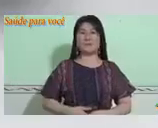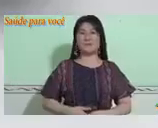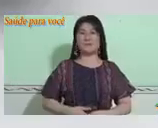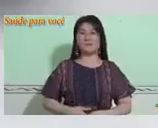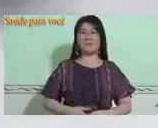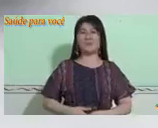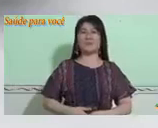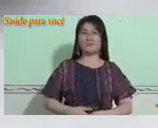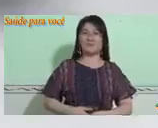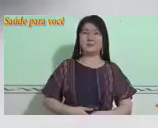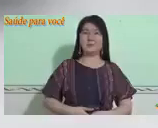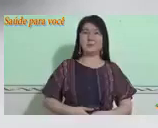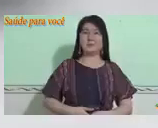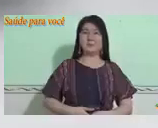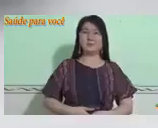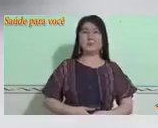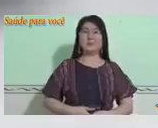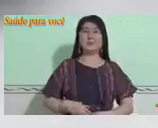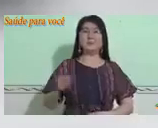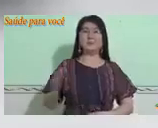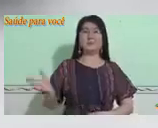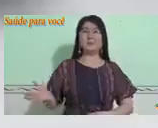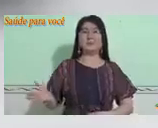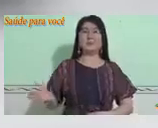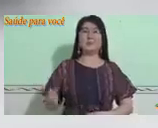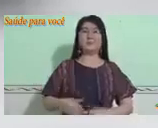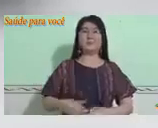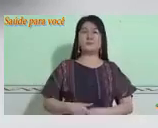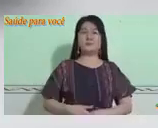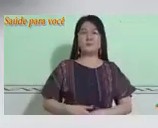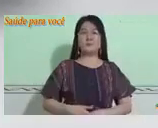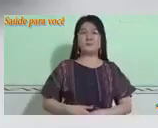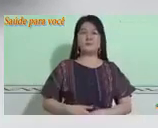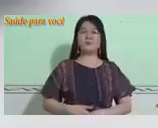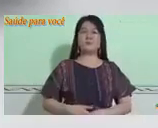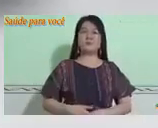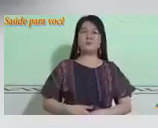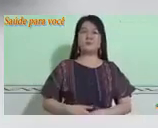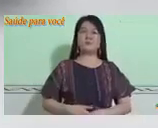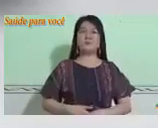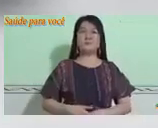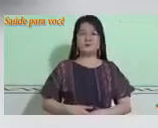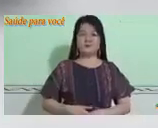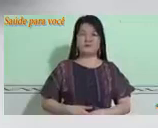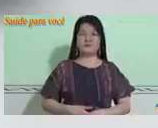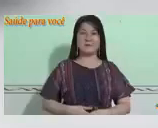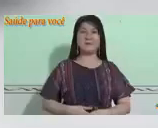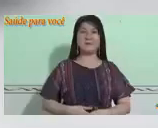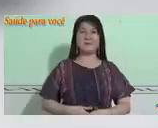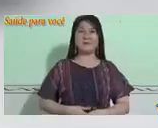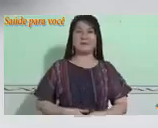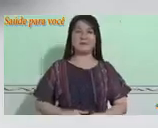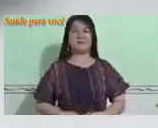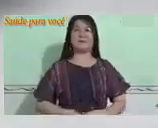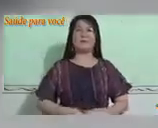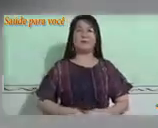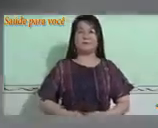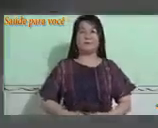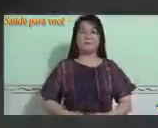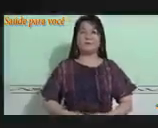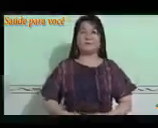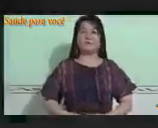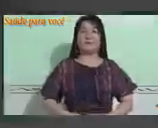No entanto, vírgula, na maioria das vezes não é grave e não é necessário levar o bebê ao pediatra ou ao